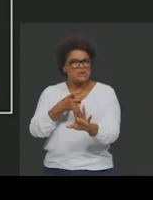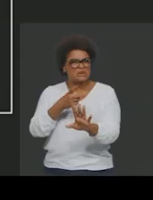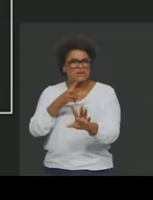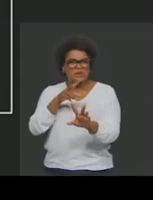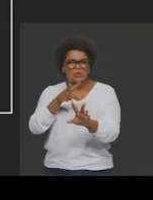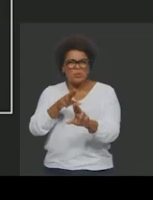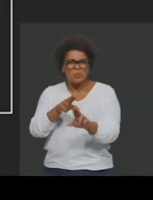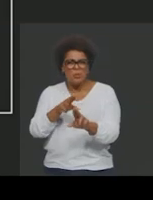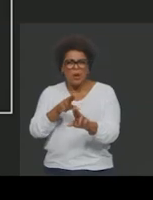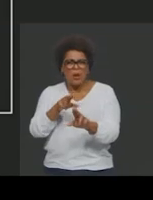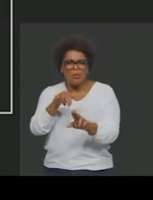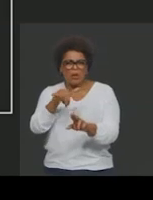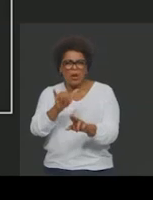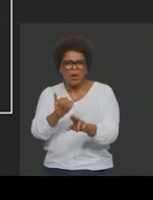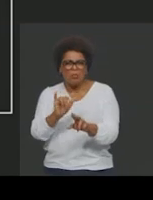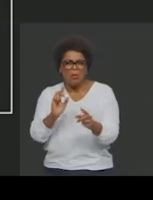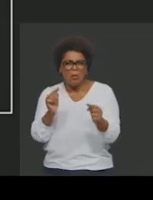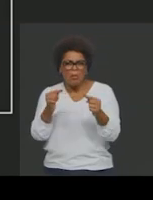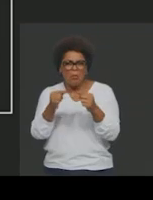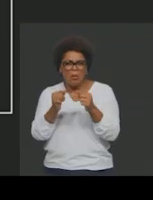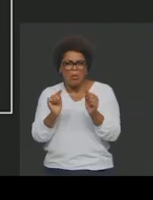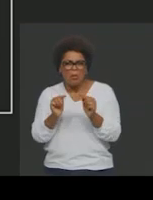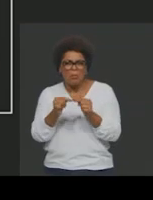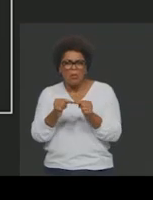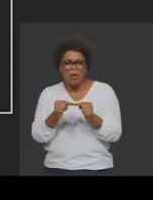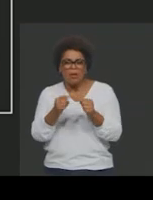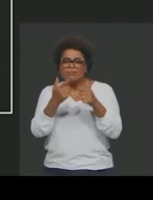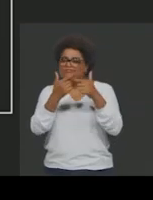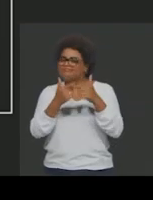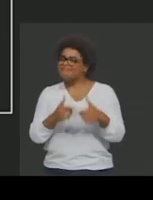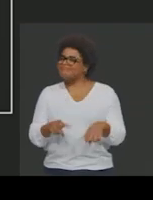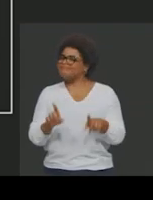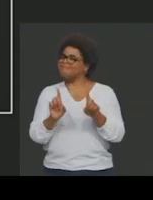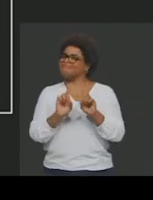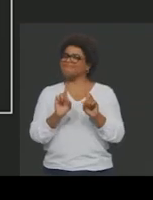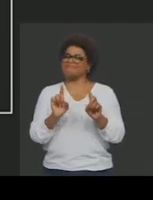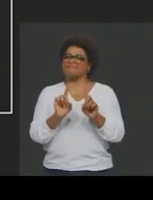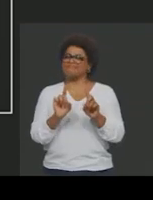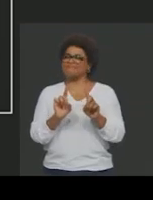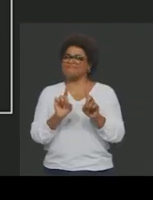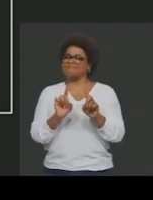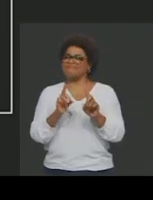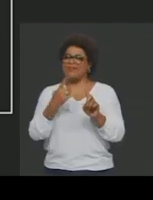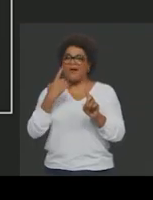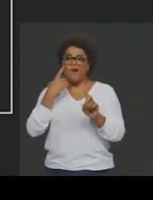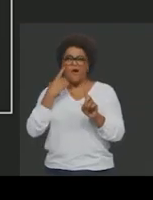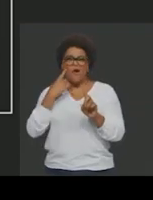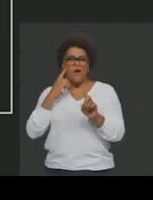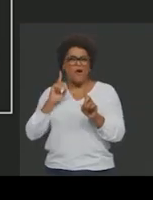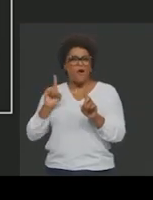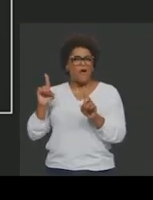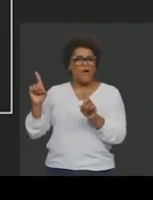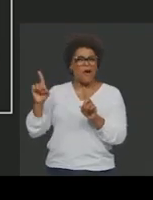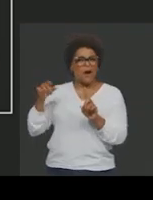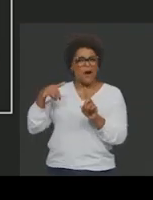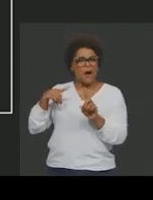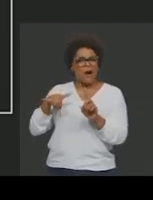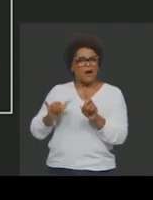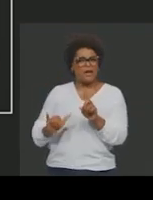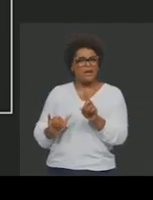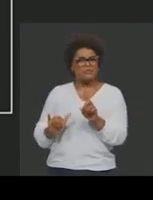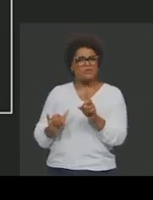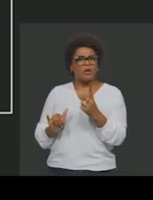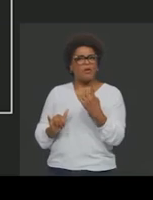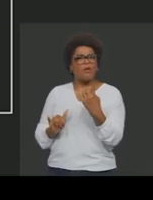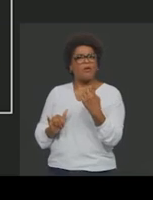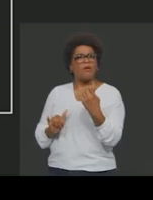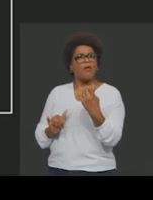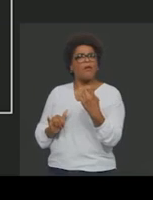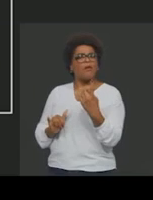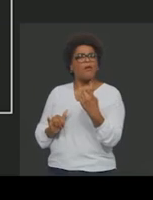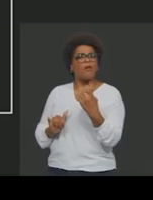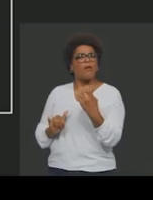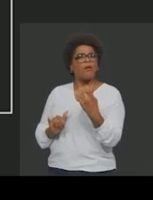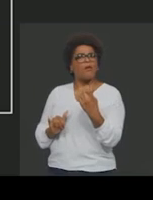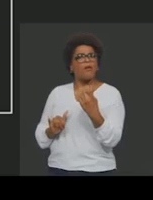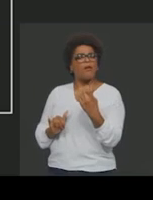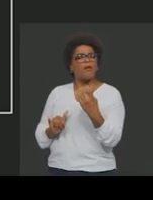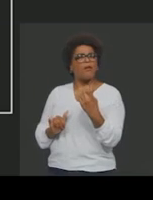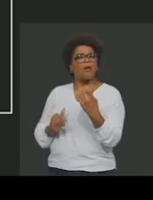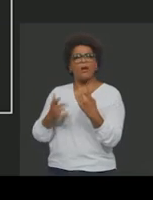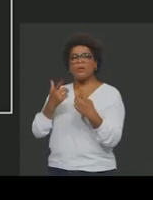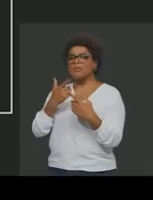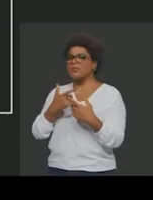problema. E aqui você vê um y lá, ó, que não foi nenhum x nele. Já vimos também que isso não é